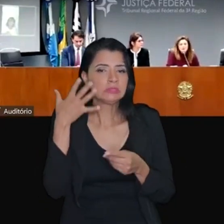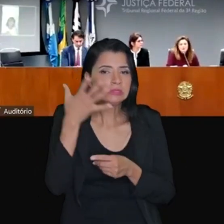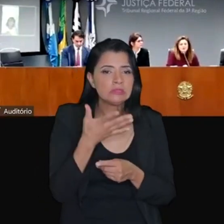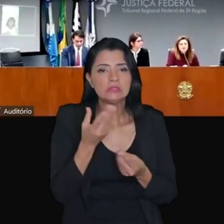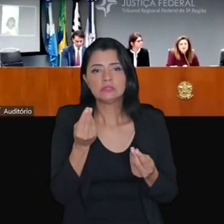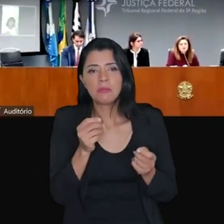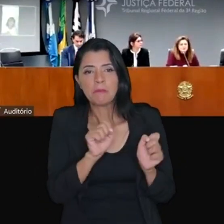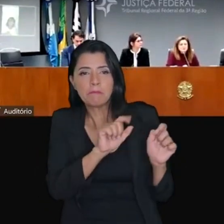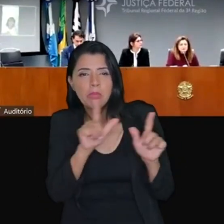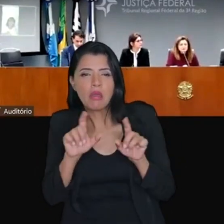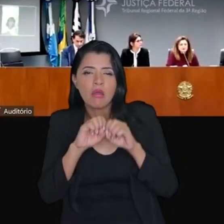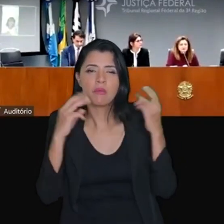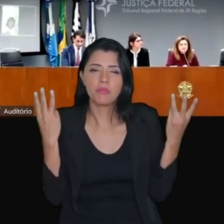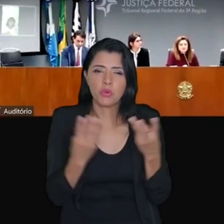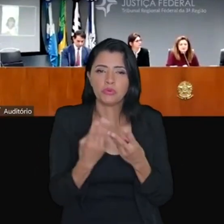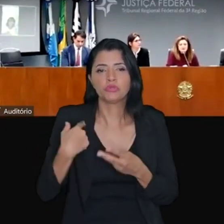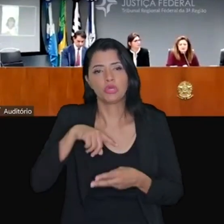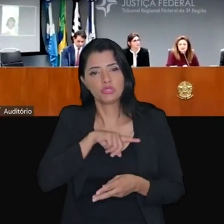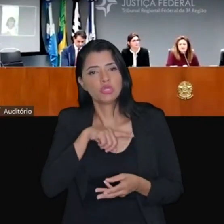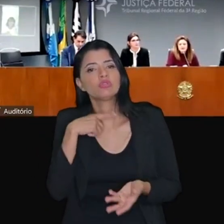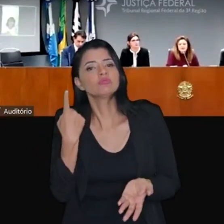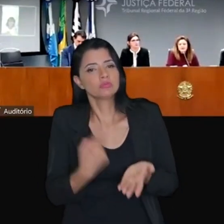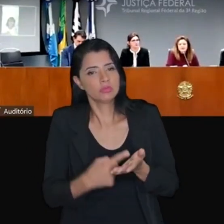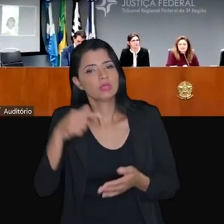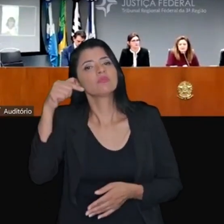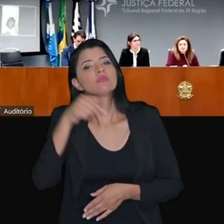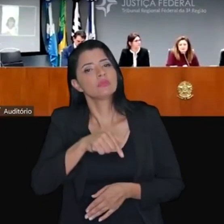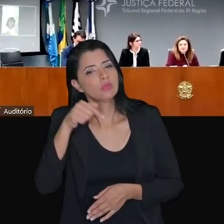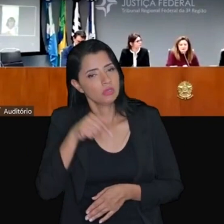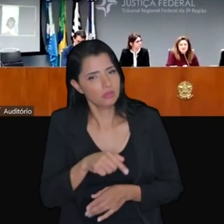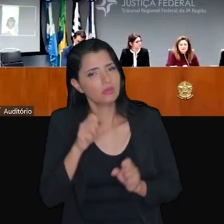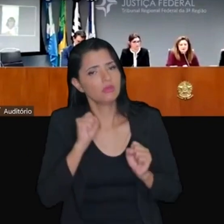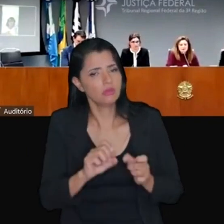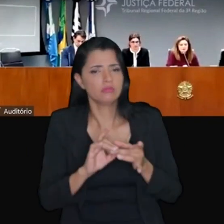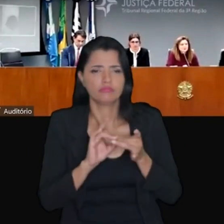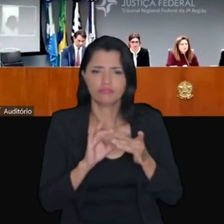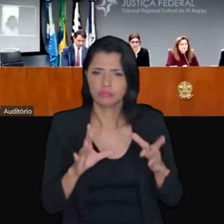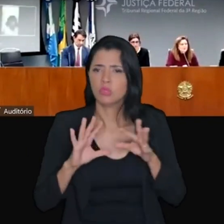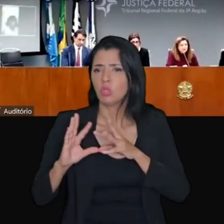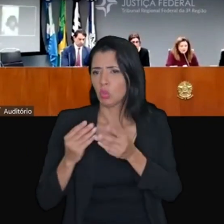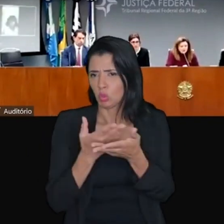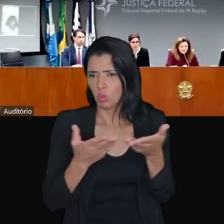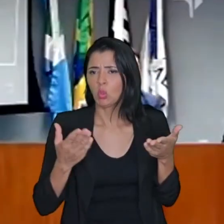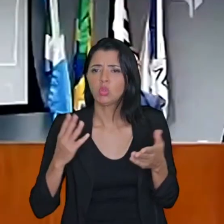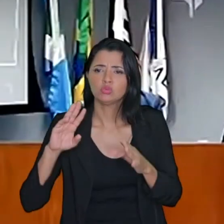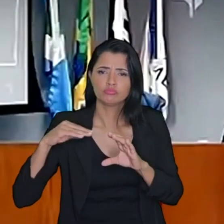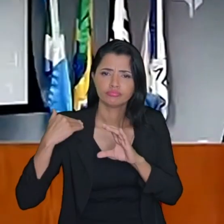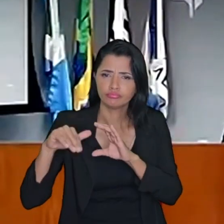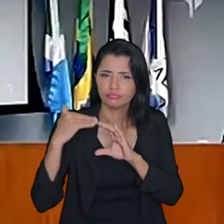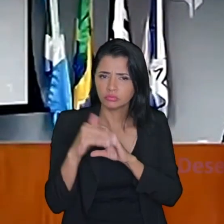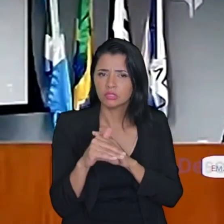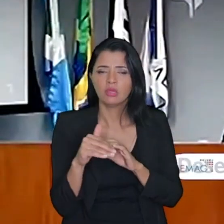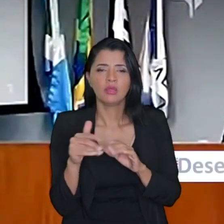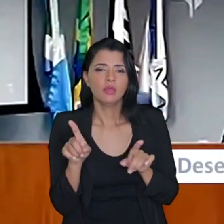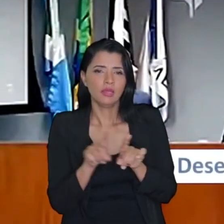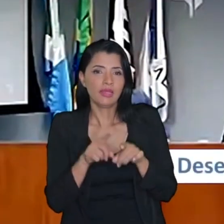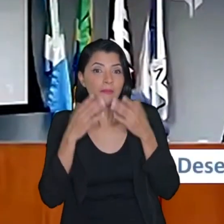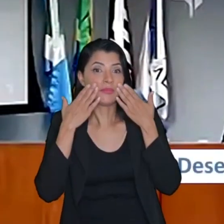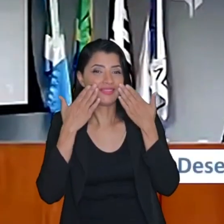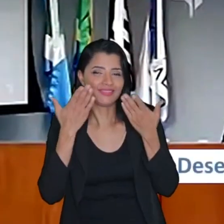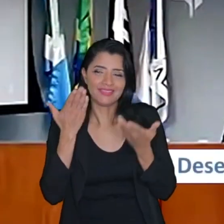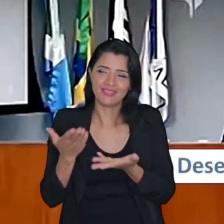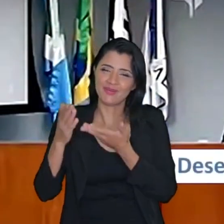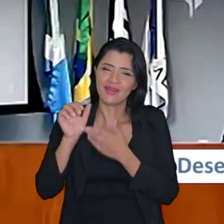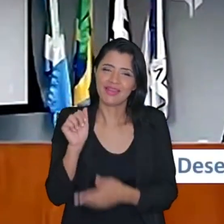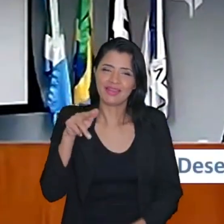o PowerPoint, nós nos comprometemos aqui a disponibilizar para todos. E eu vou fazer a apresentação da doutora Ana